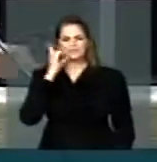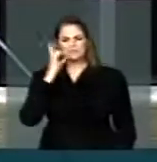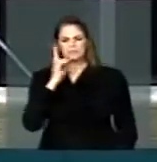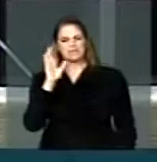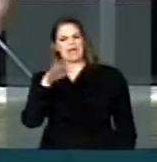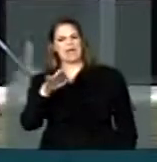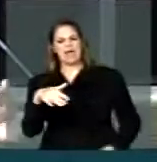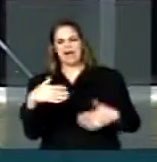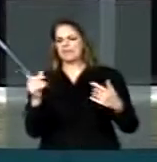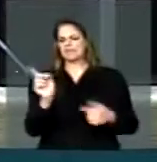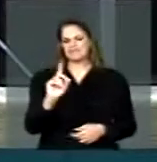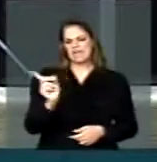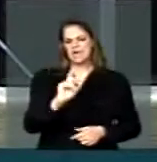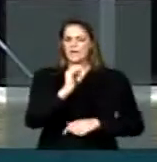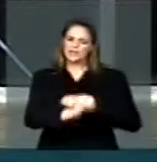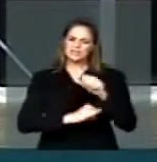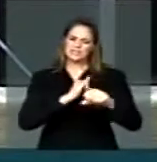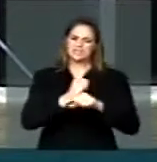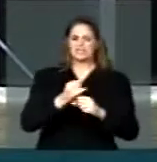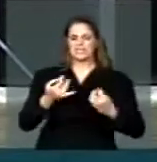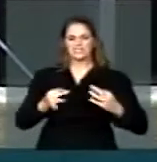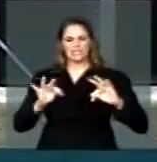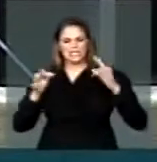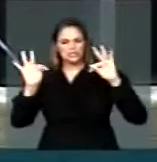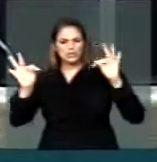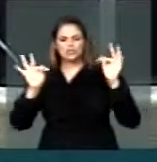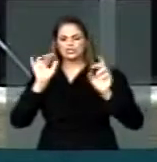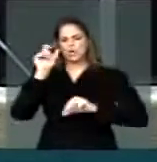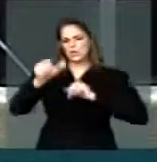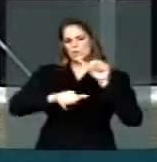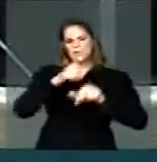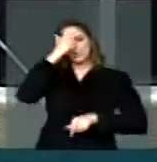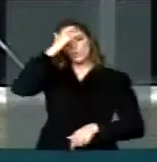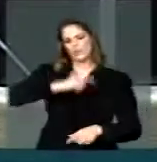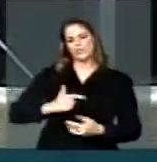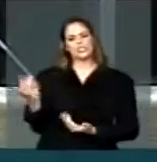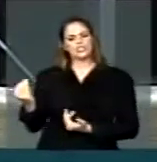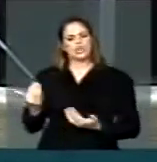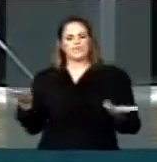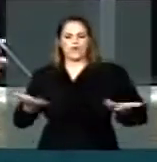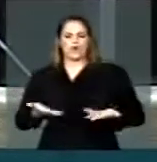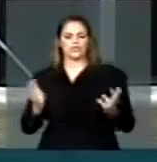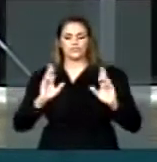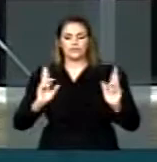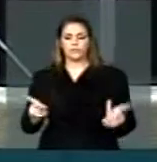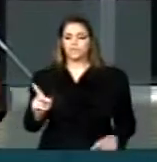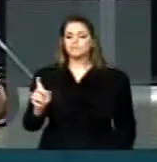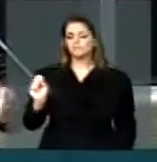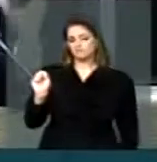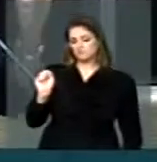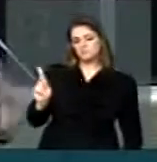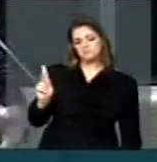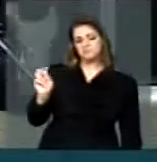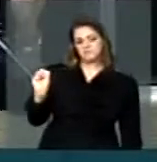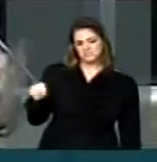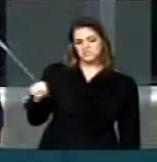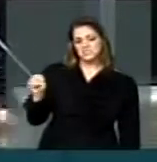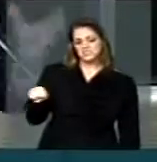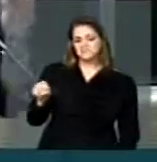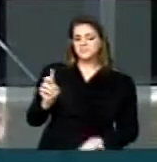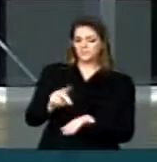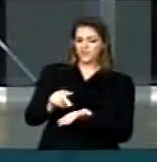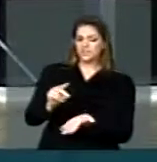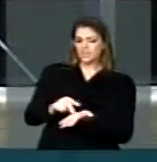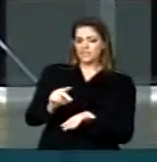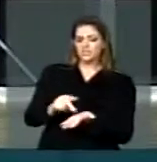ora, a internet, a tecnologia, fazem do jovem de hoje diferente. Sim, fazem diferente, inclusive